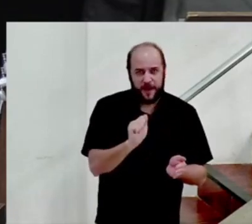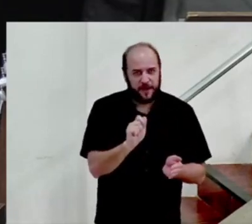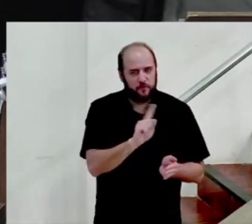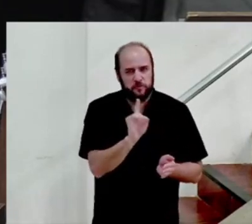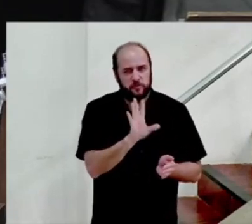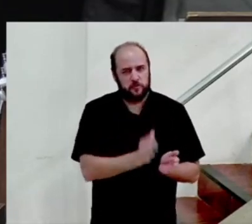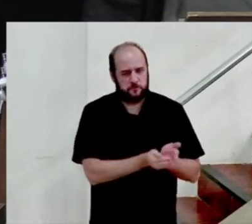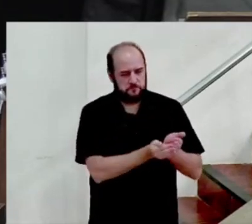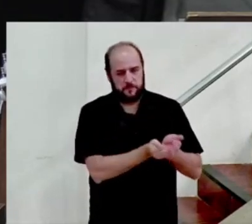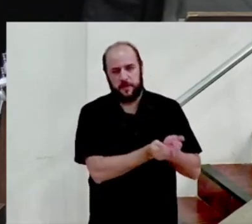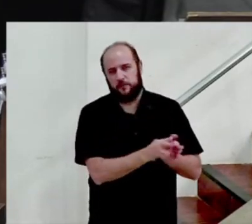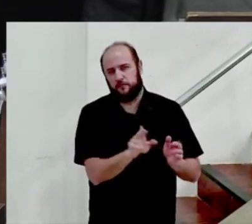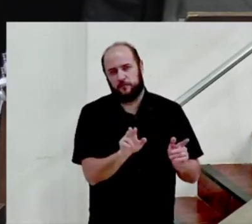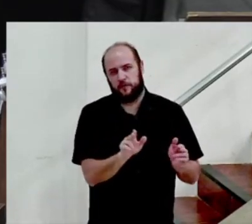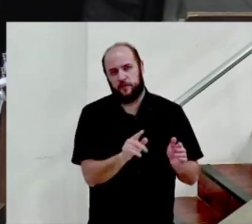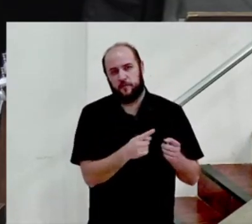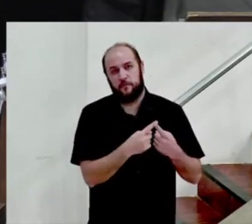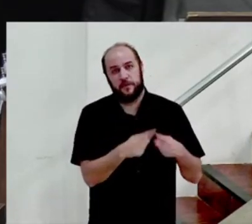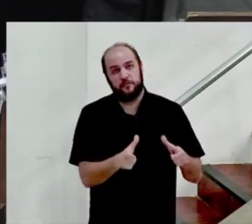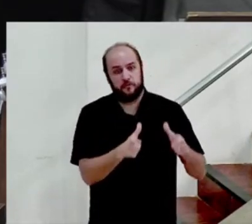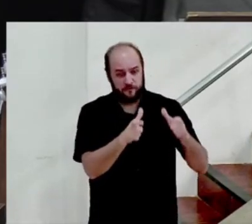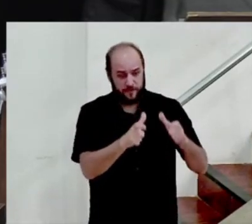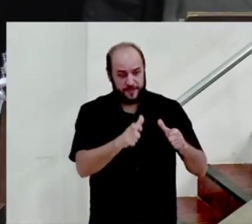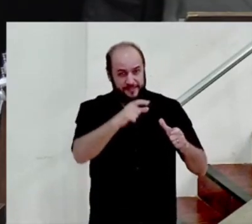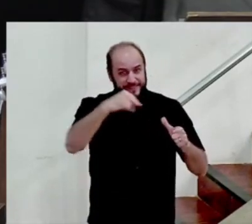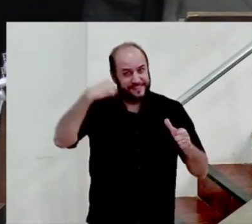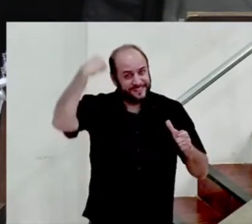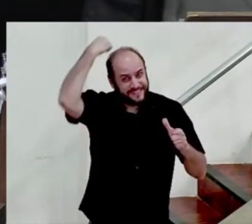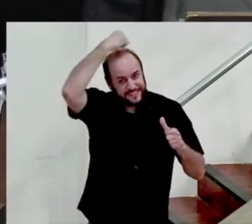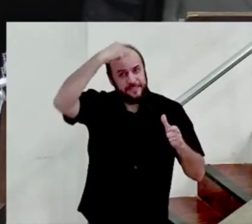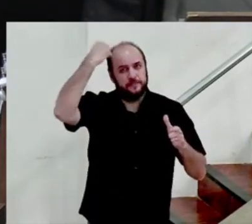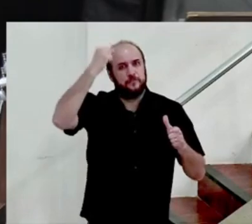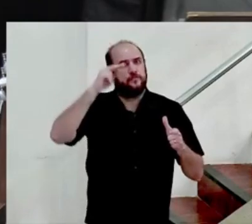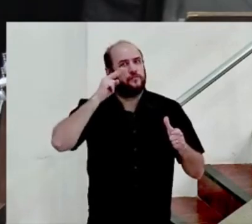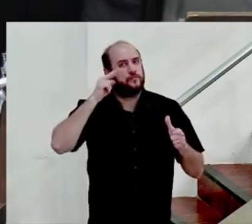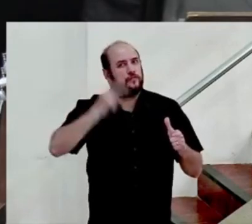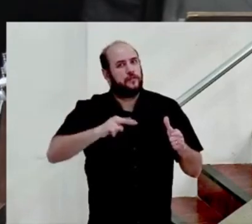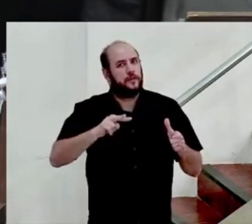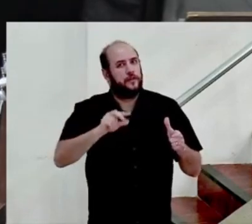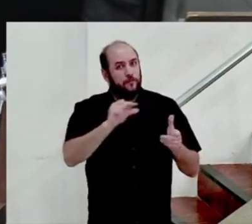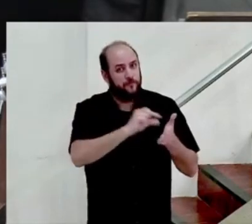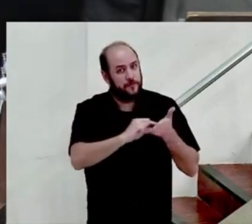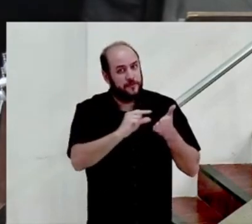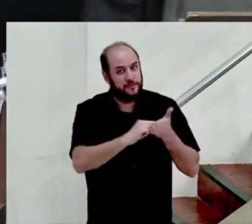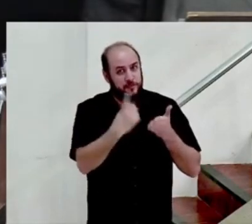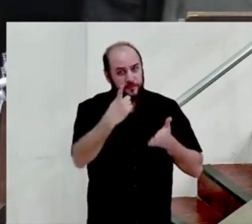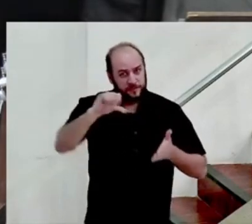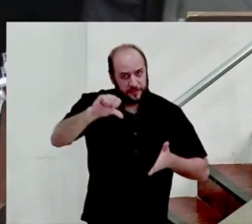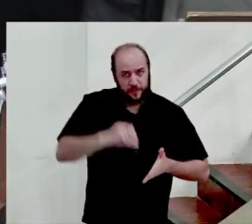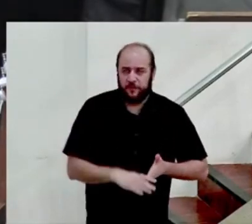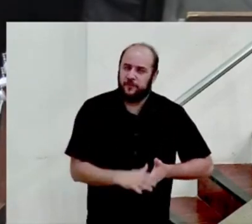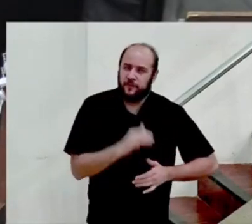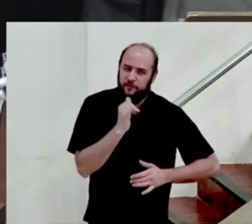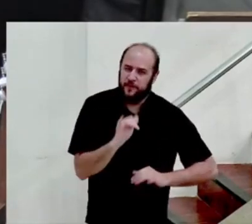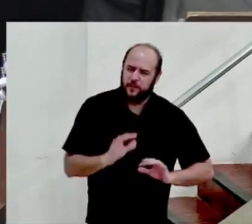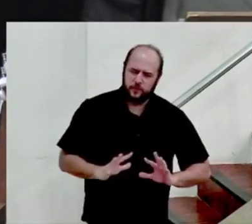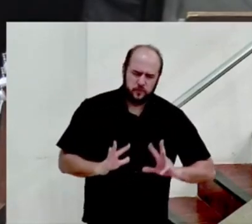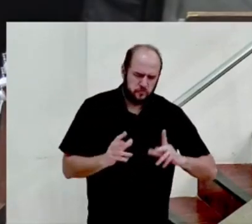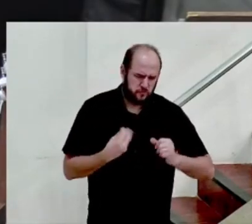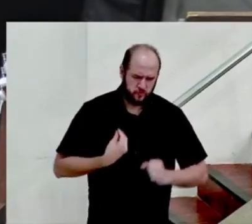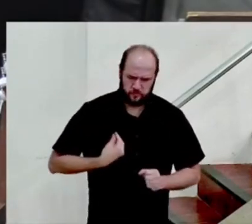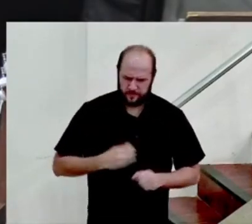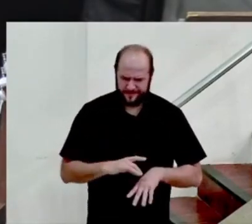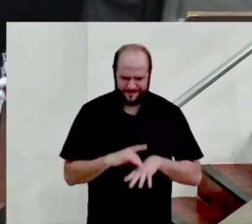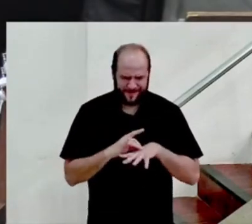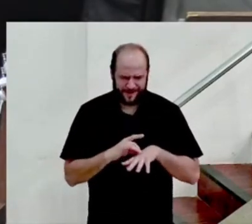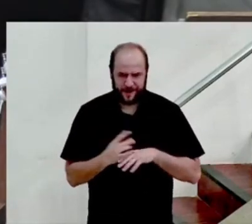embarcação, mas sim um santuário. Olha o versículo 19 do capítulo 6. De tudo o que vive, de toda a carne, 2